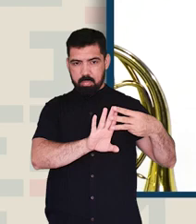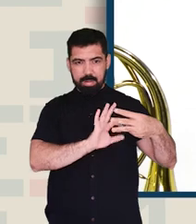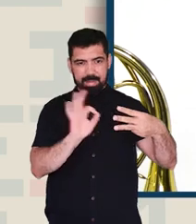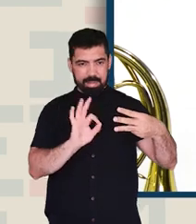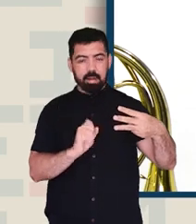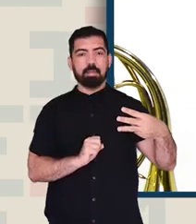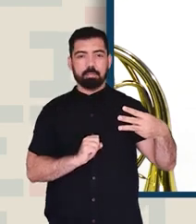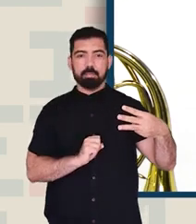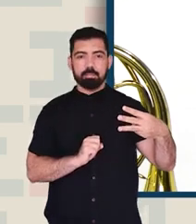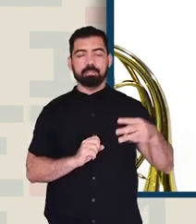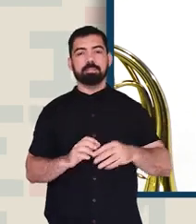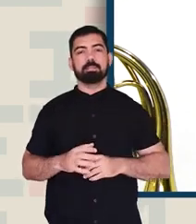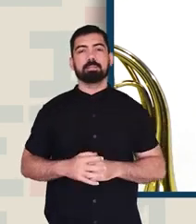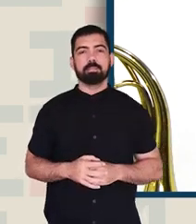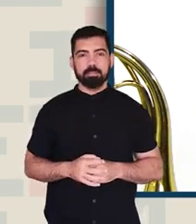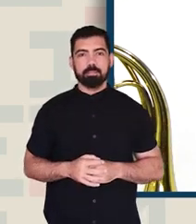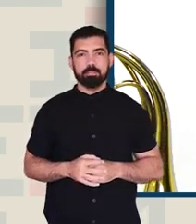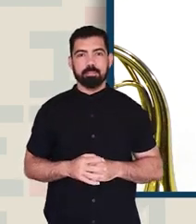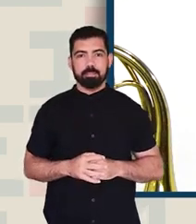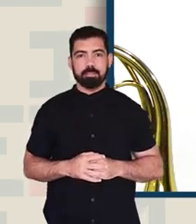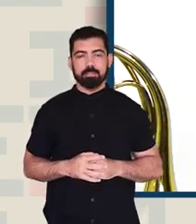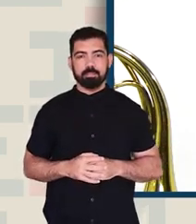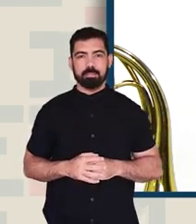principal, sem acionar nenhuma das chaves.